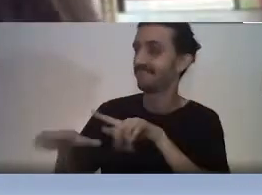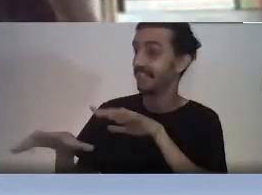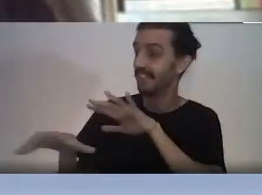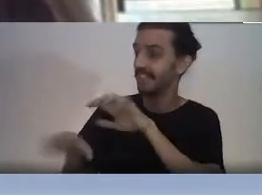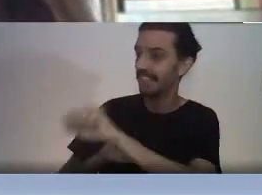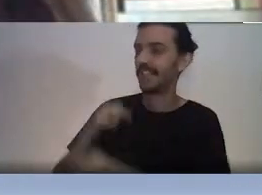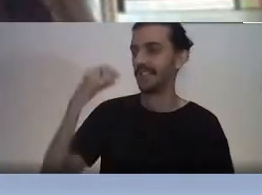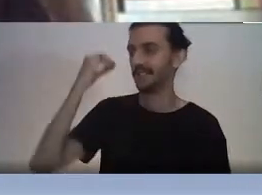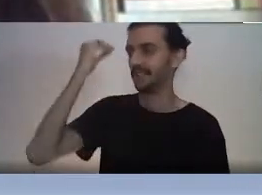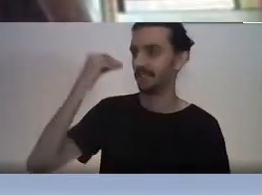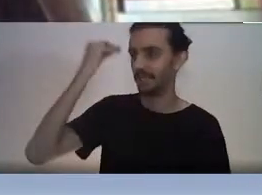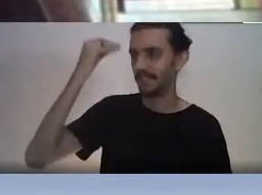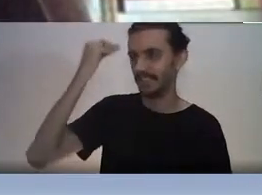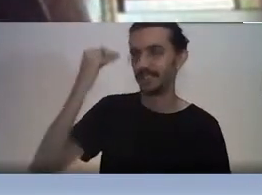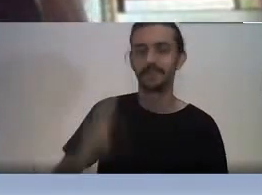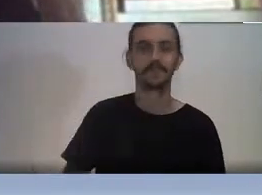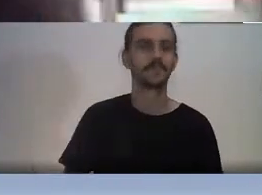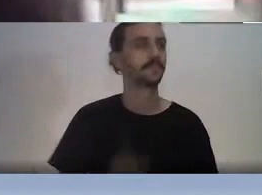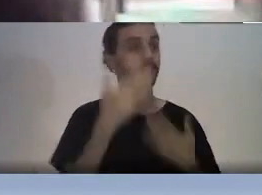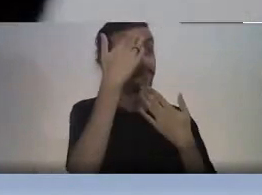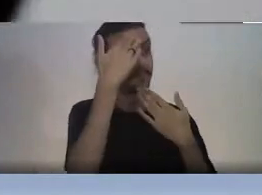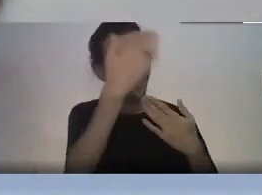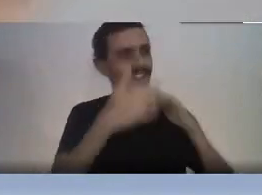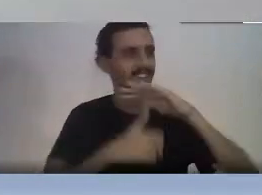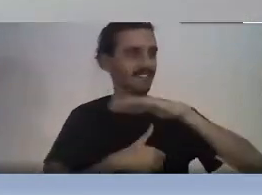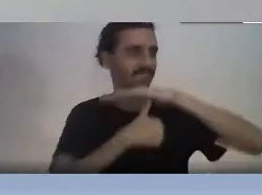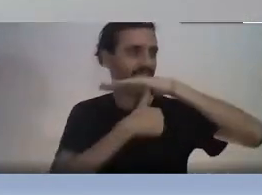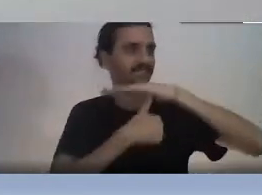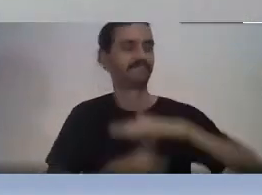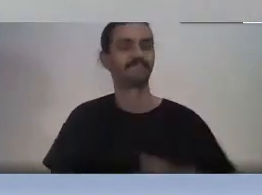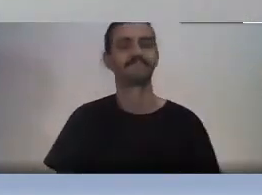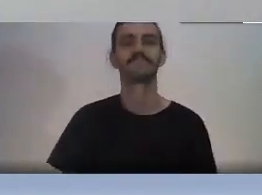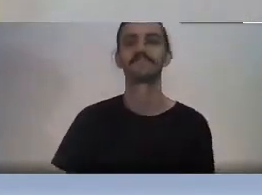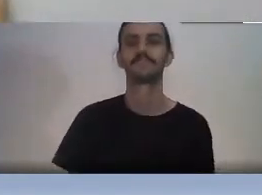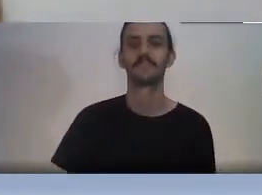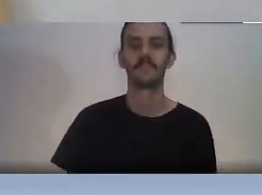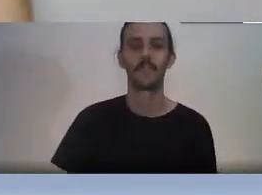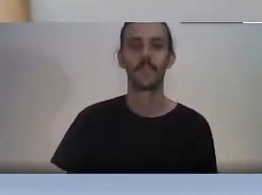grau de psicóloga. Obrigada, reitora.